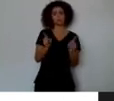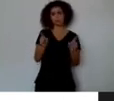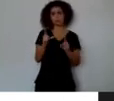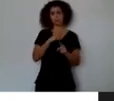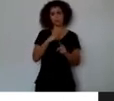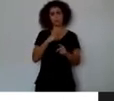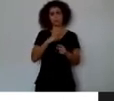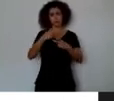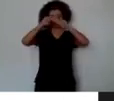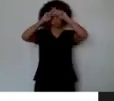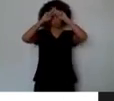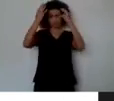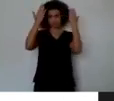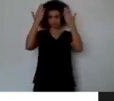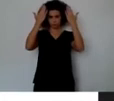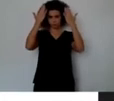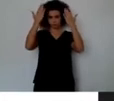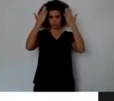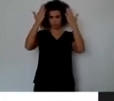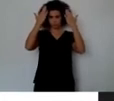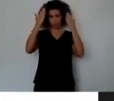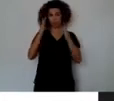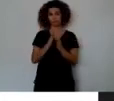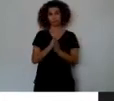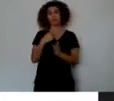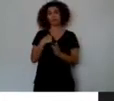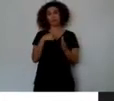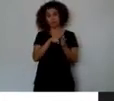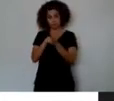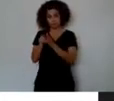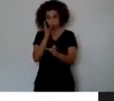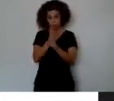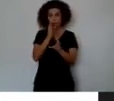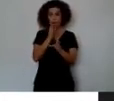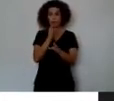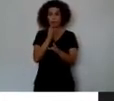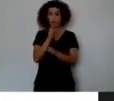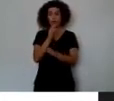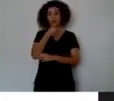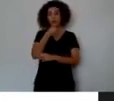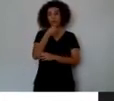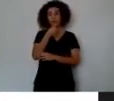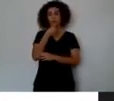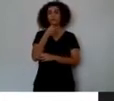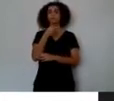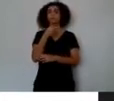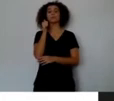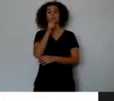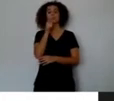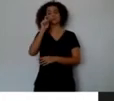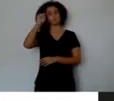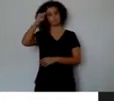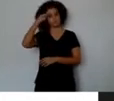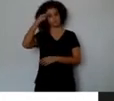marcas psicológicas. Eu achei uma entrevista de uma psicóloga, Maria Lúcia da Silva, uma mulher negra. Ela